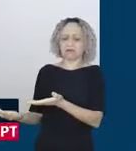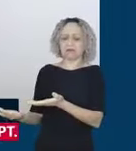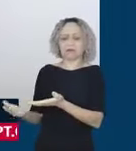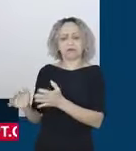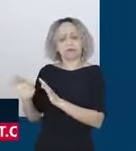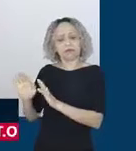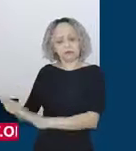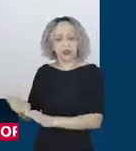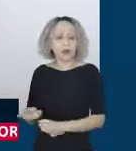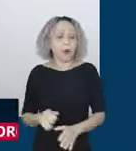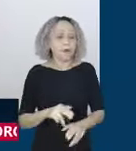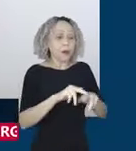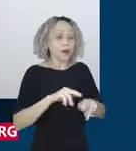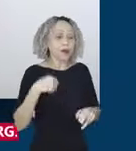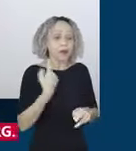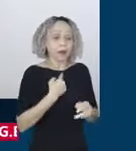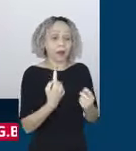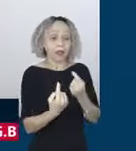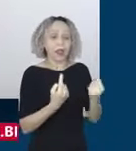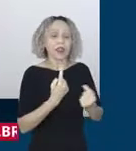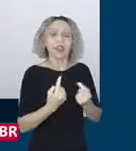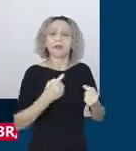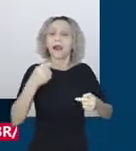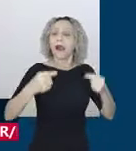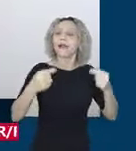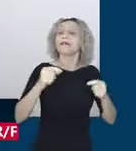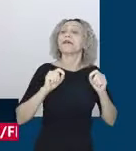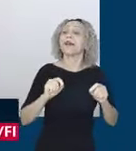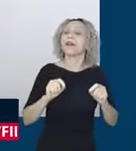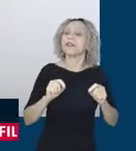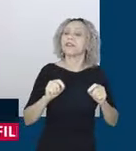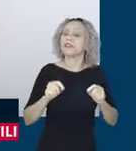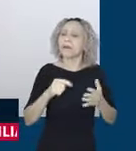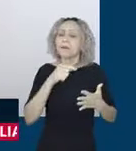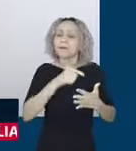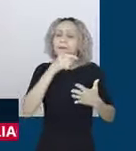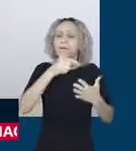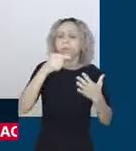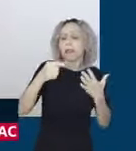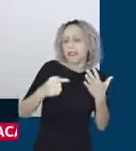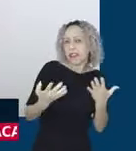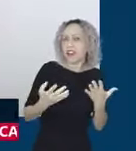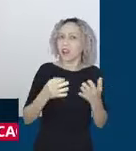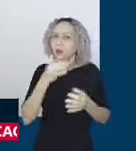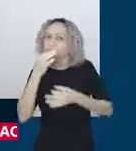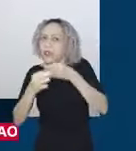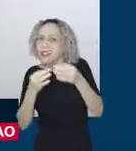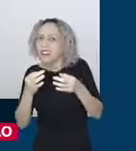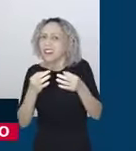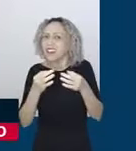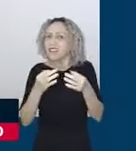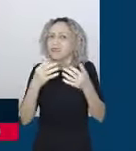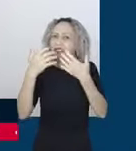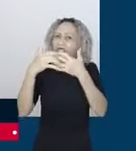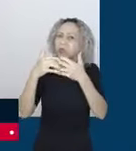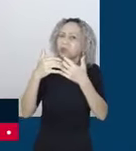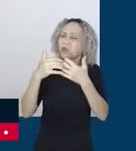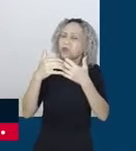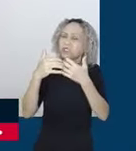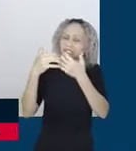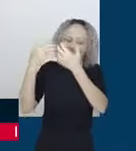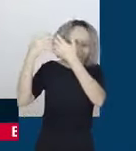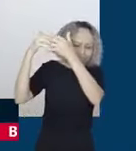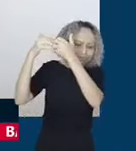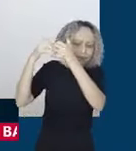nós, nesses debates, temos levantado caminhos, posições, a importância, por exemplo, da